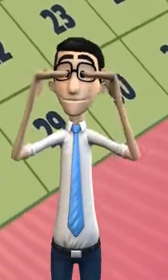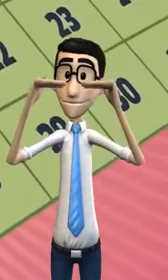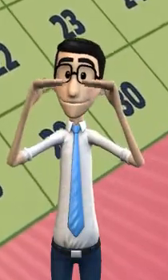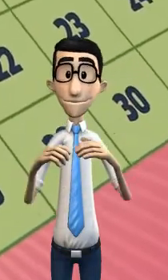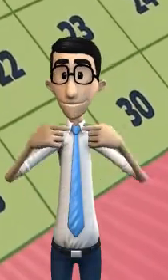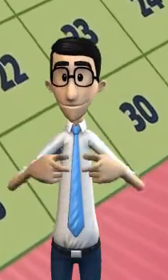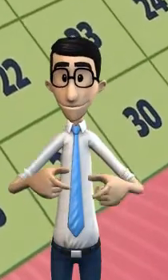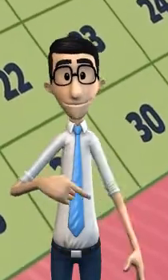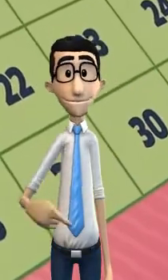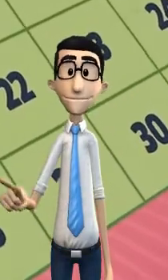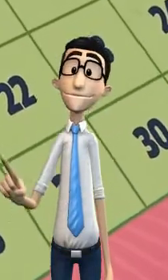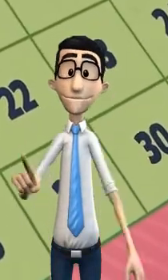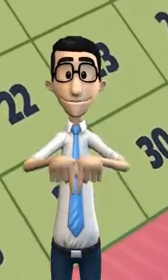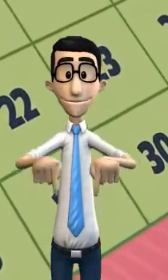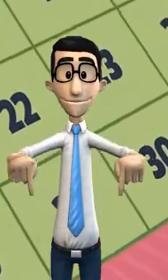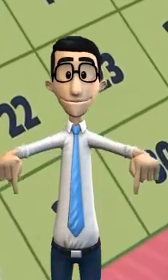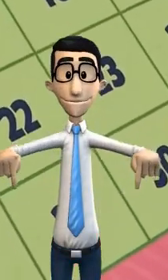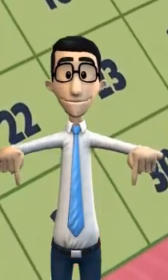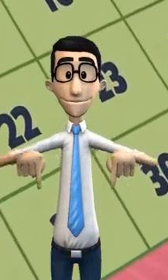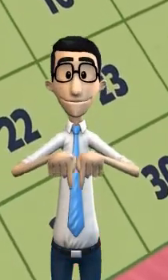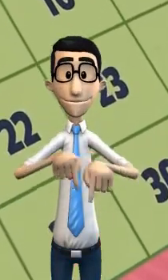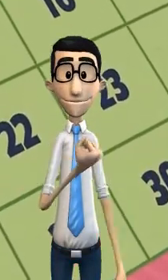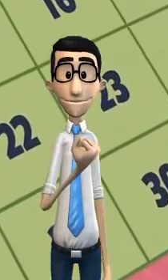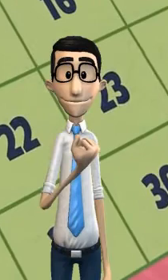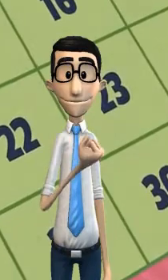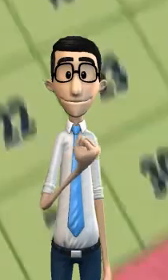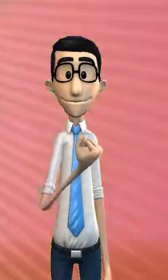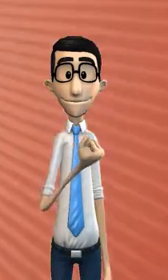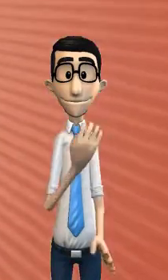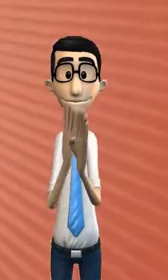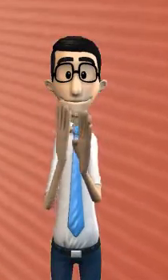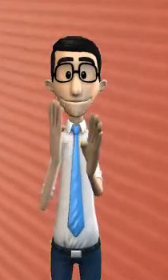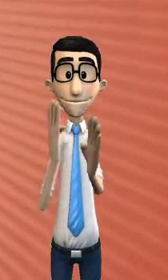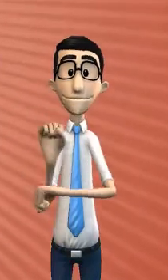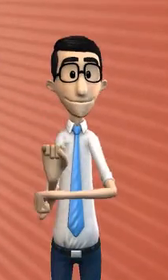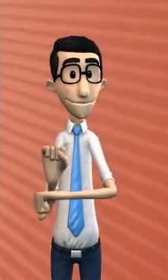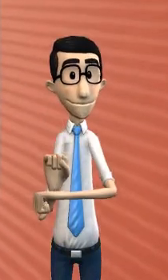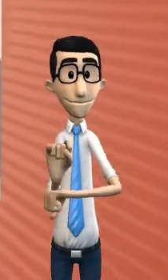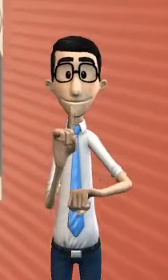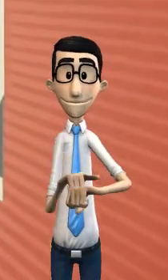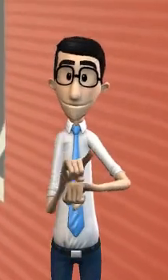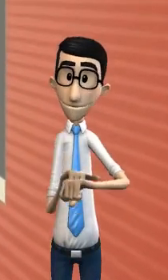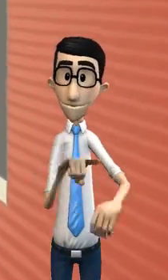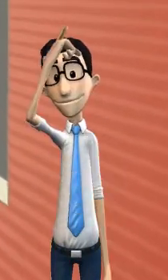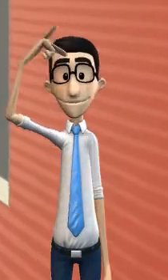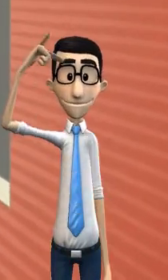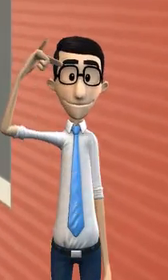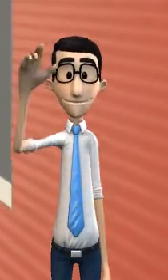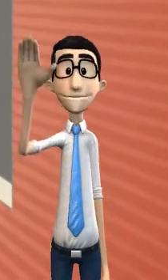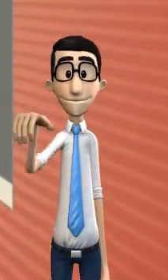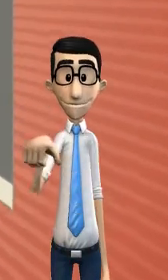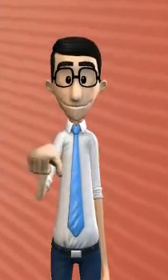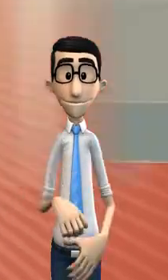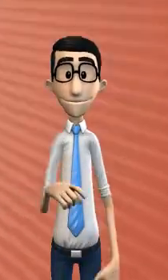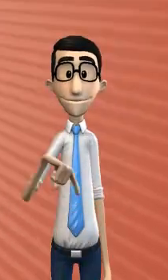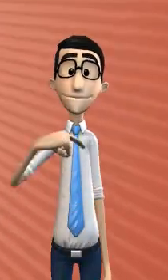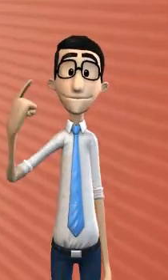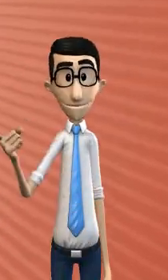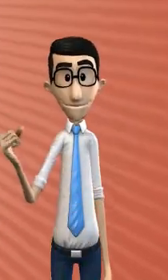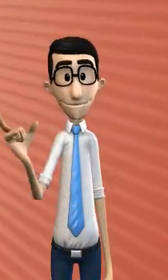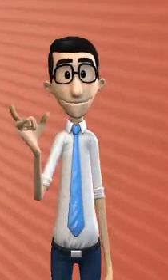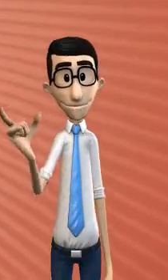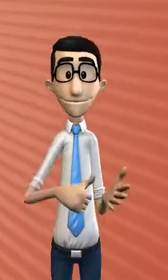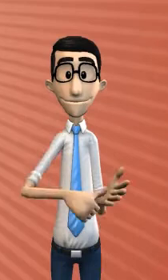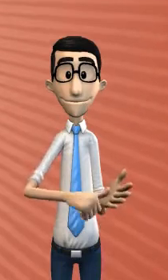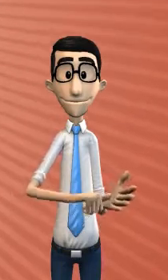democrático. Por isso, fique atento a essas dicas. Vá até a sua zona em sessão e aguarde ser chamado pelo mesário.